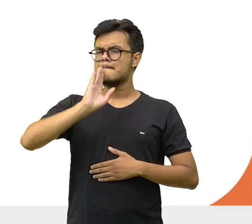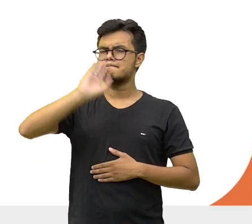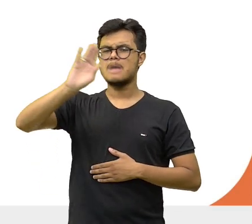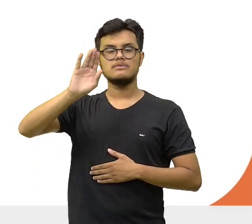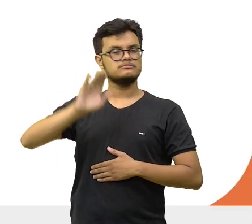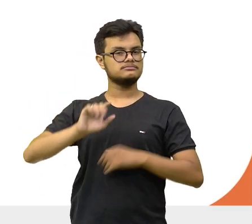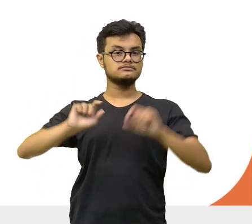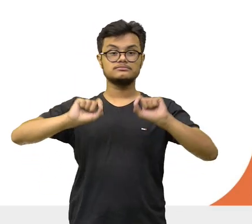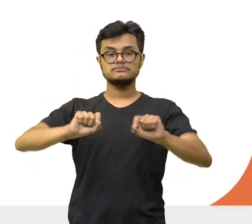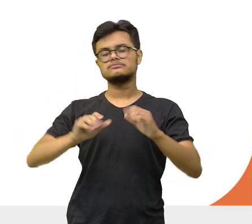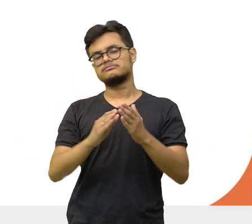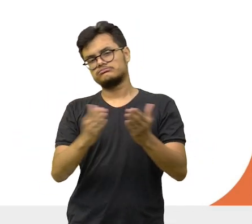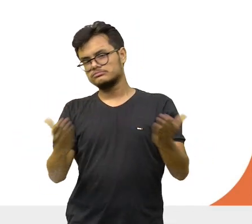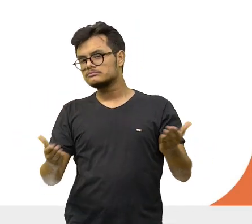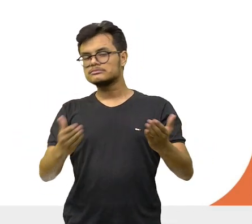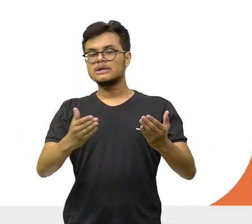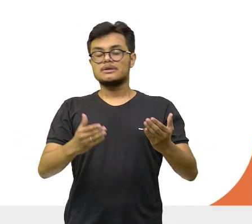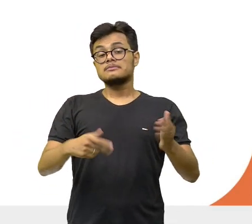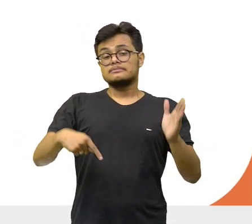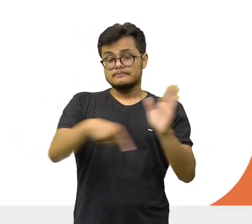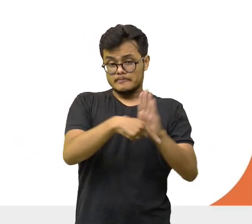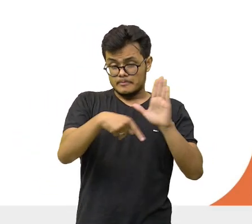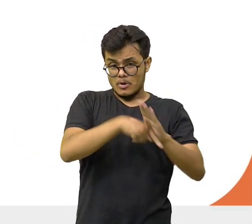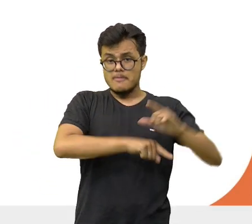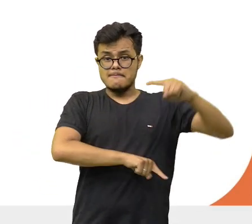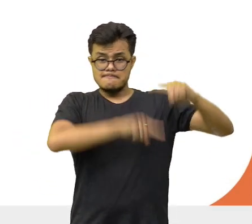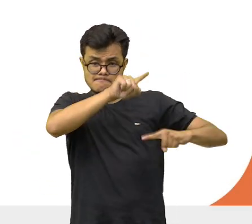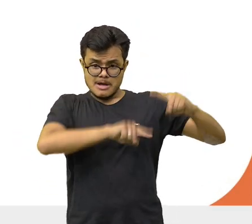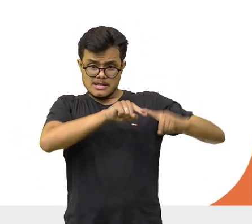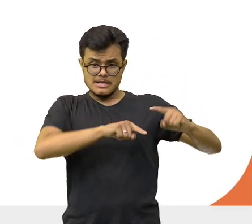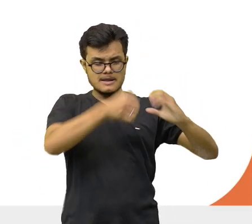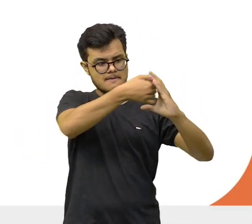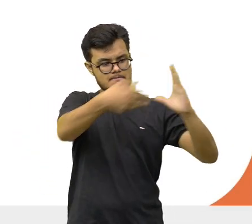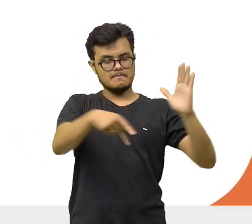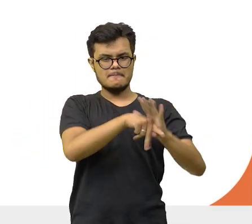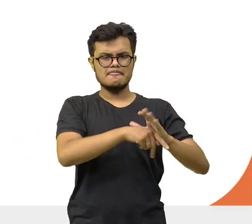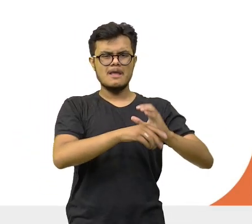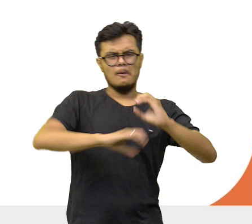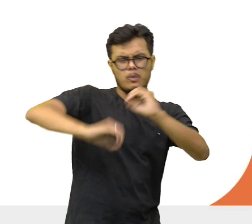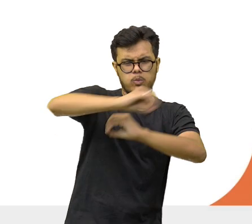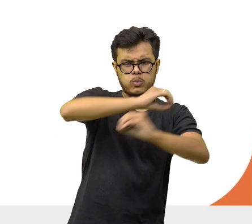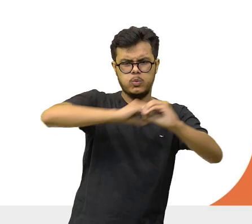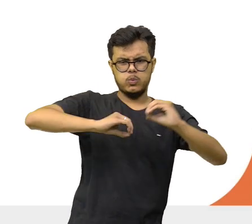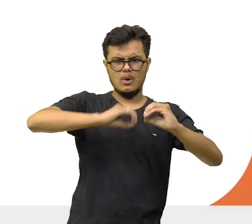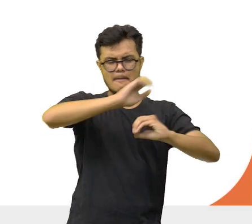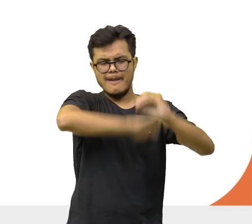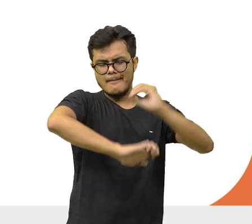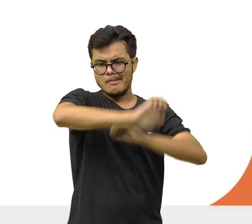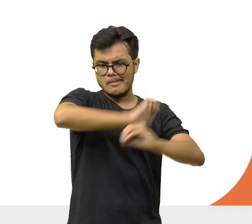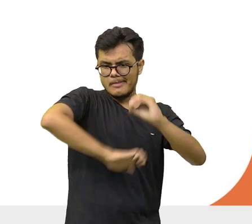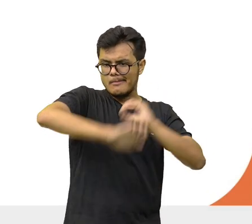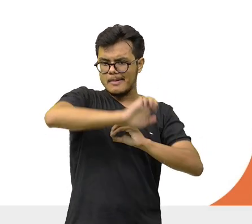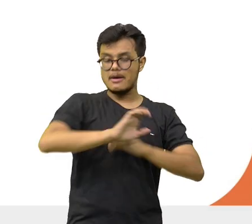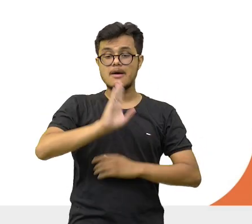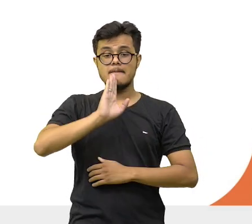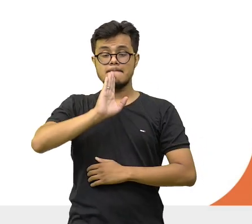E carga elétrica é uma propriedade da matéria definida aí, que é definida quando se